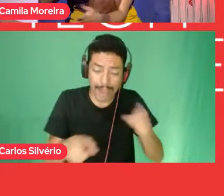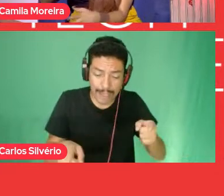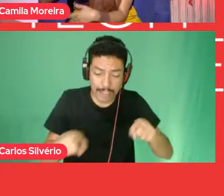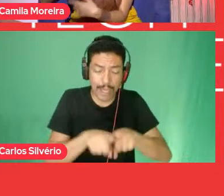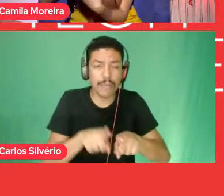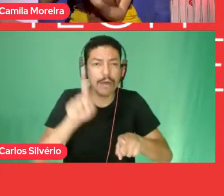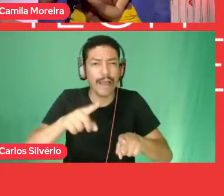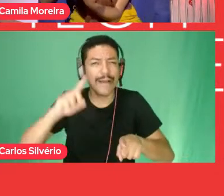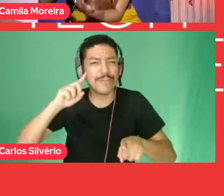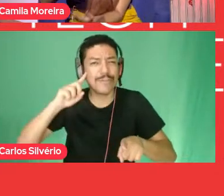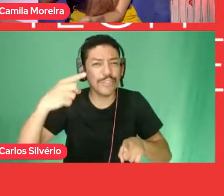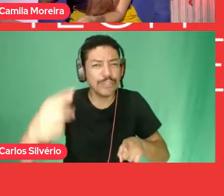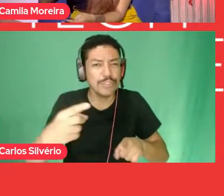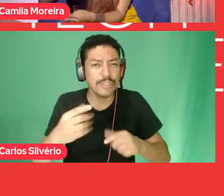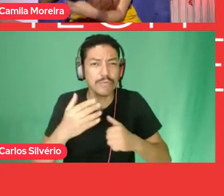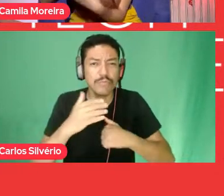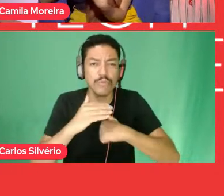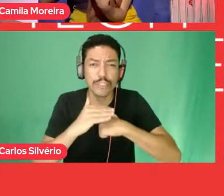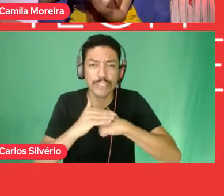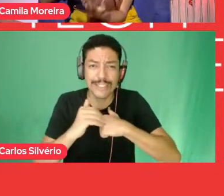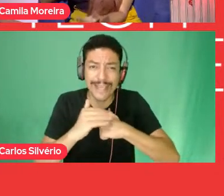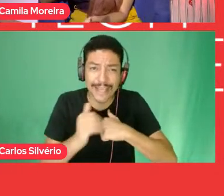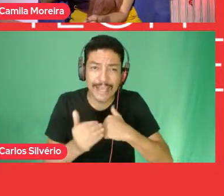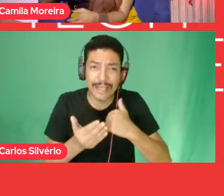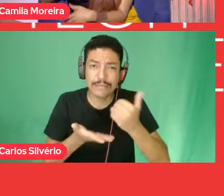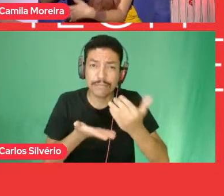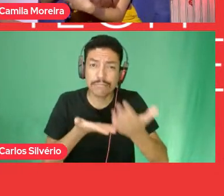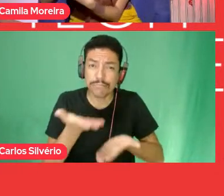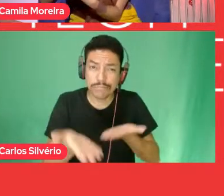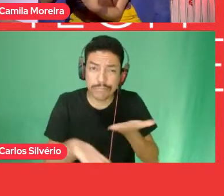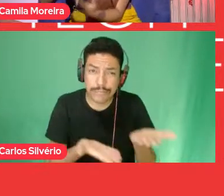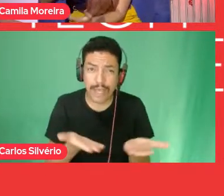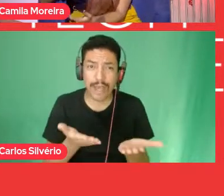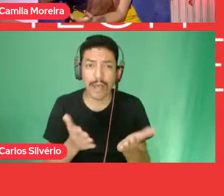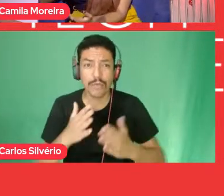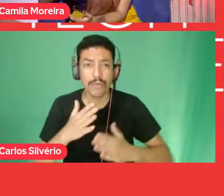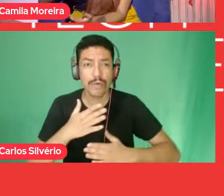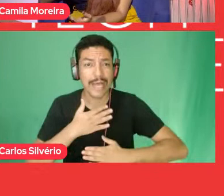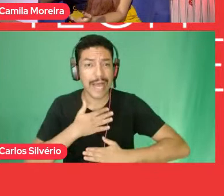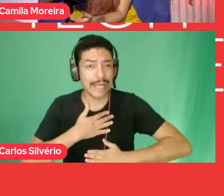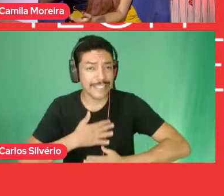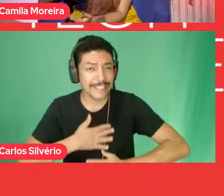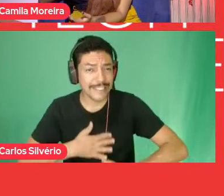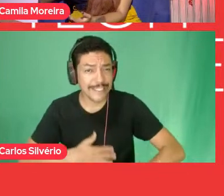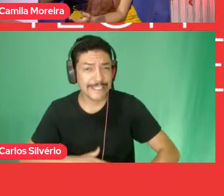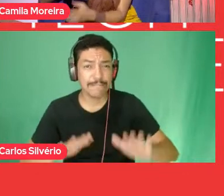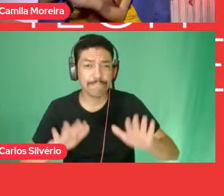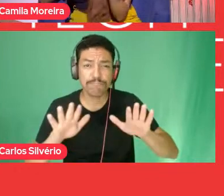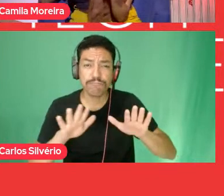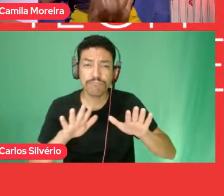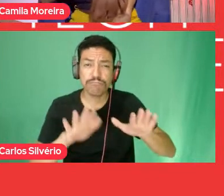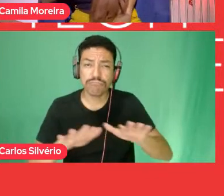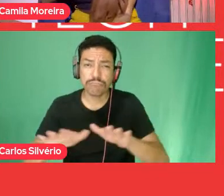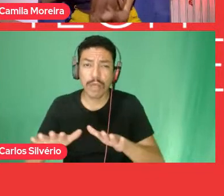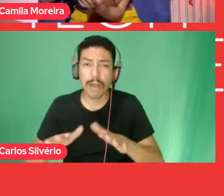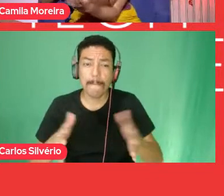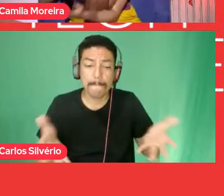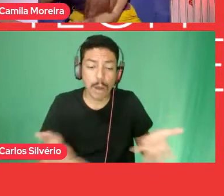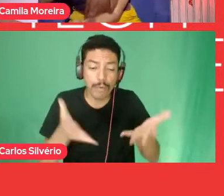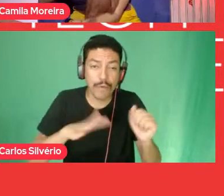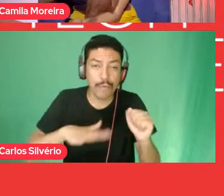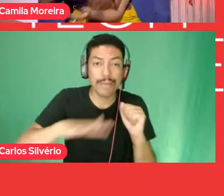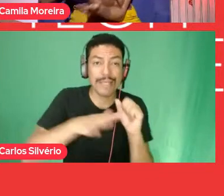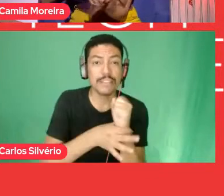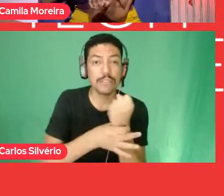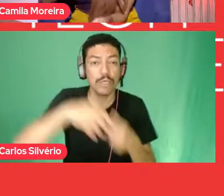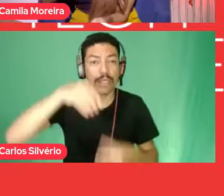na gentileza, né? No tratar, é na ter cautela, é também ajudar a promover esse ambiente seguro dentro da empresa,